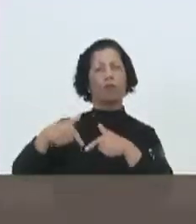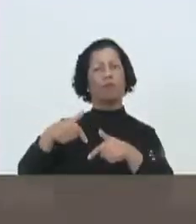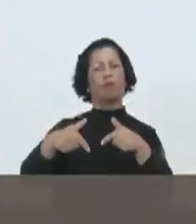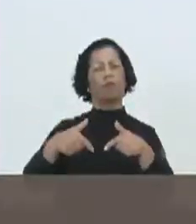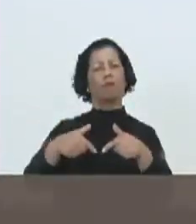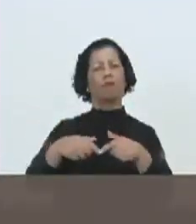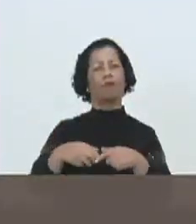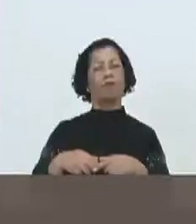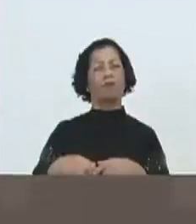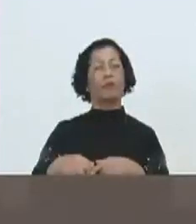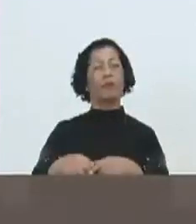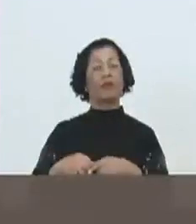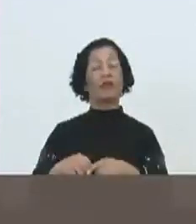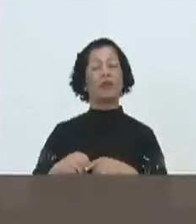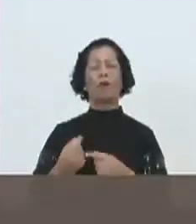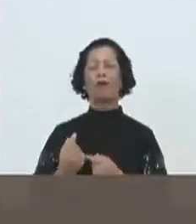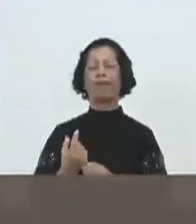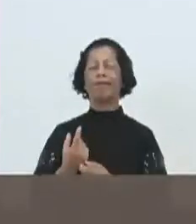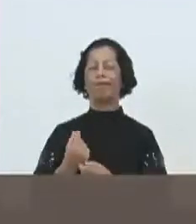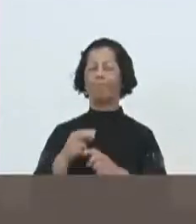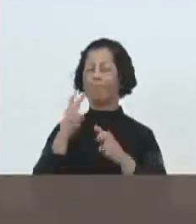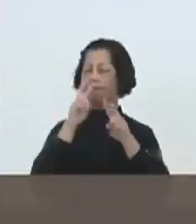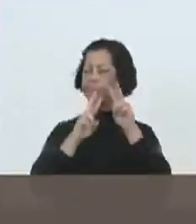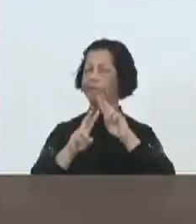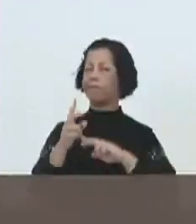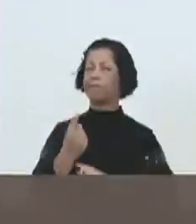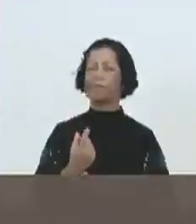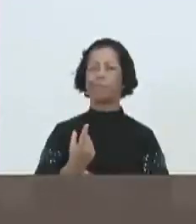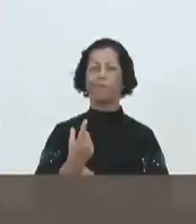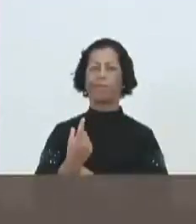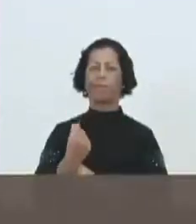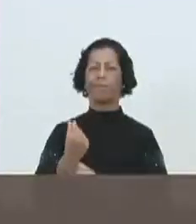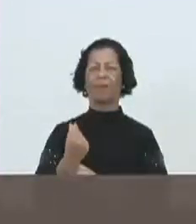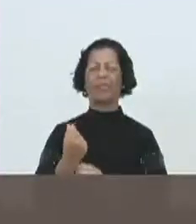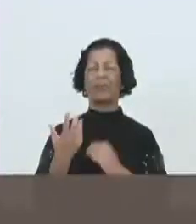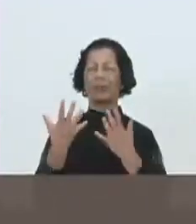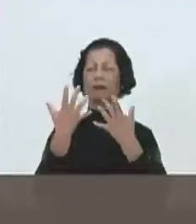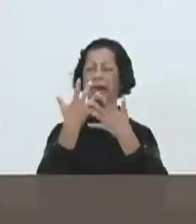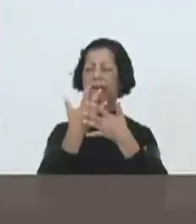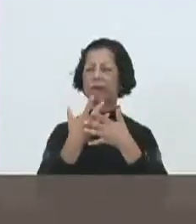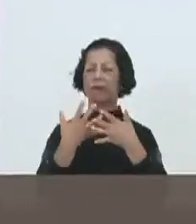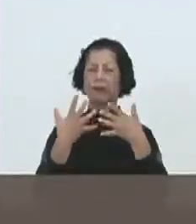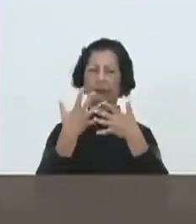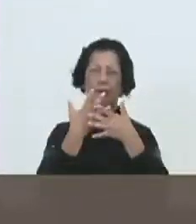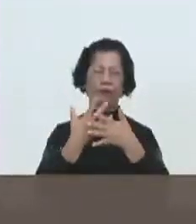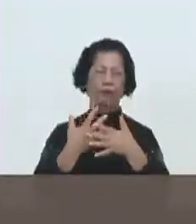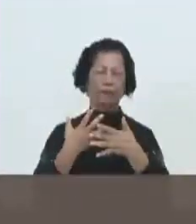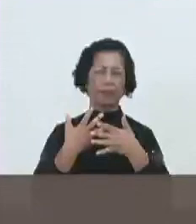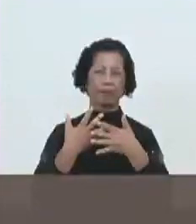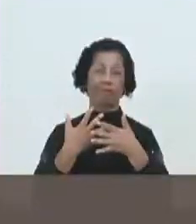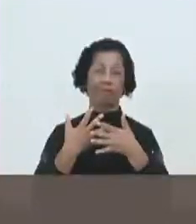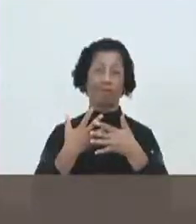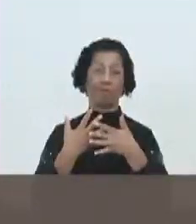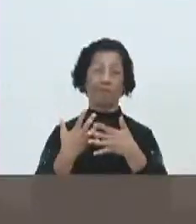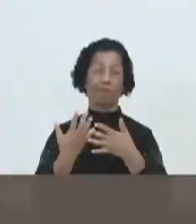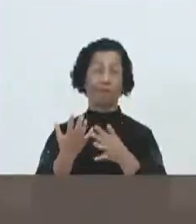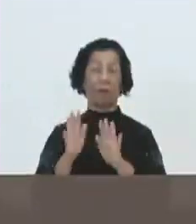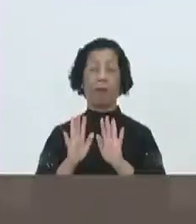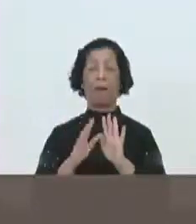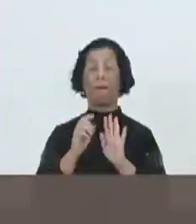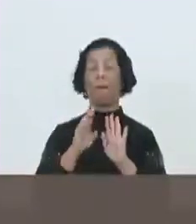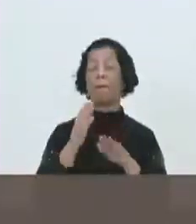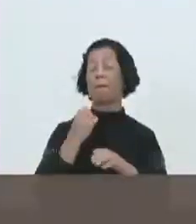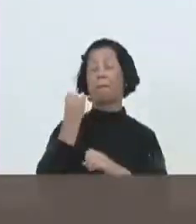visão Econômica é muito eh distorcida eh tudo legal tudo